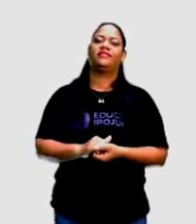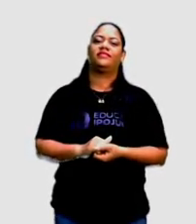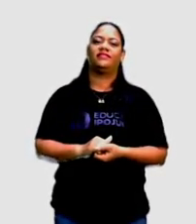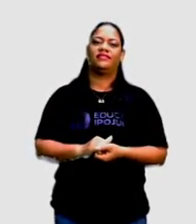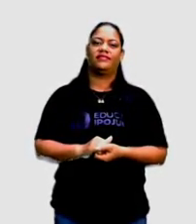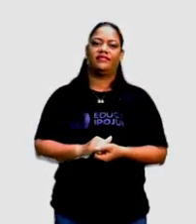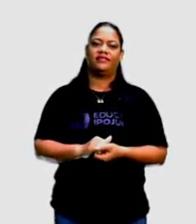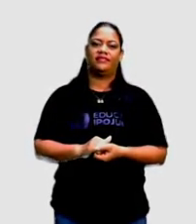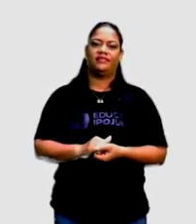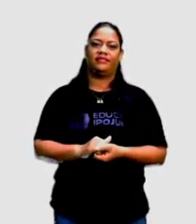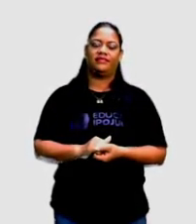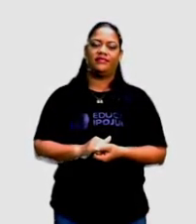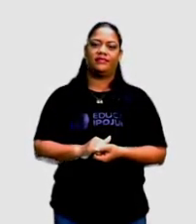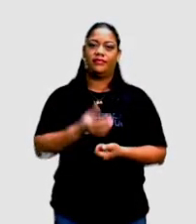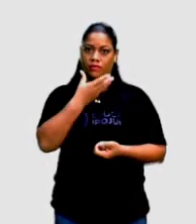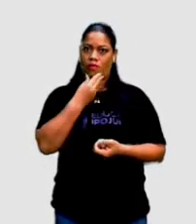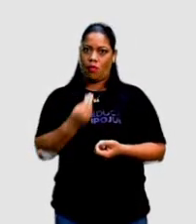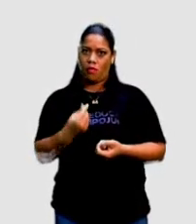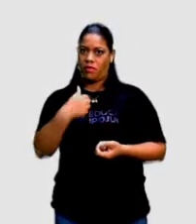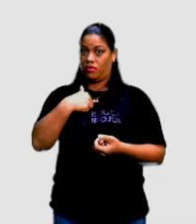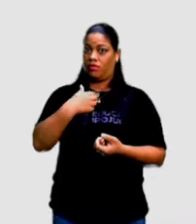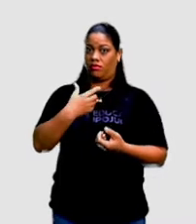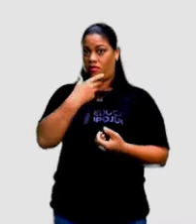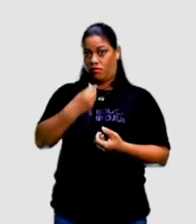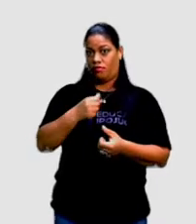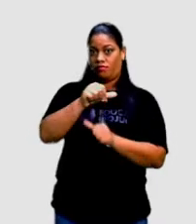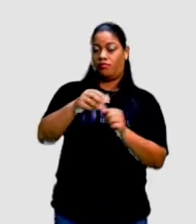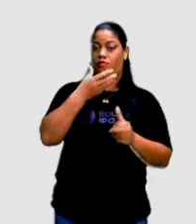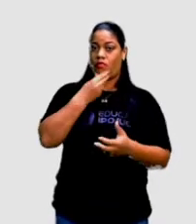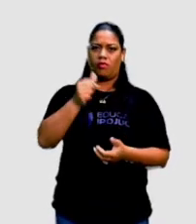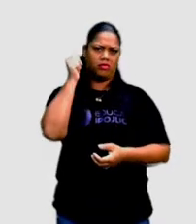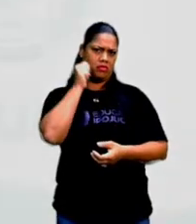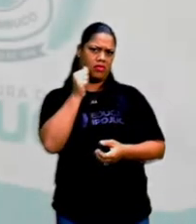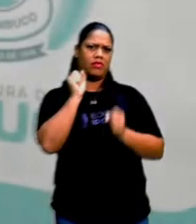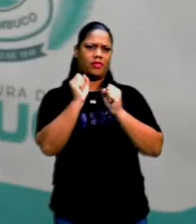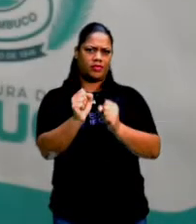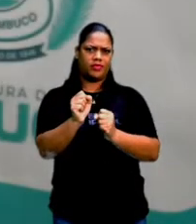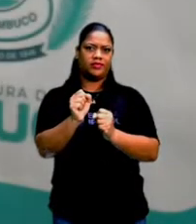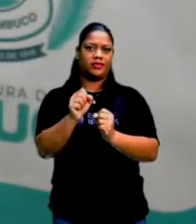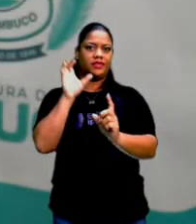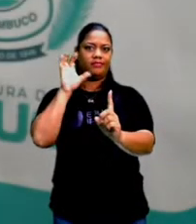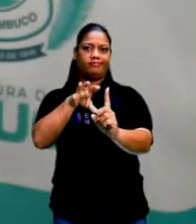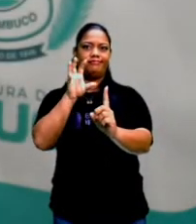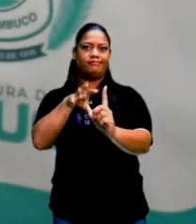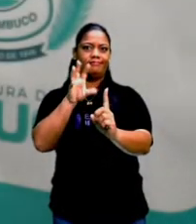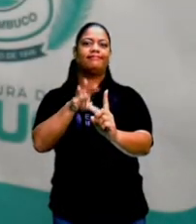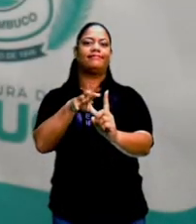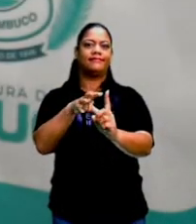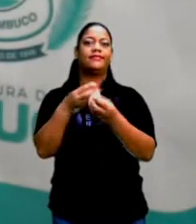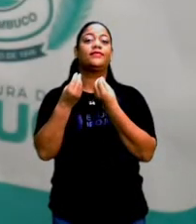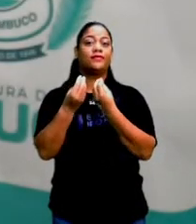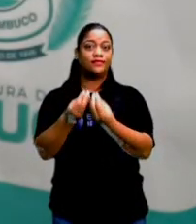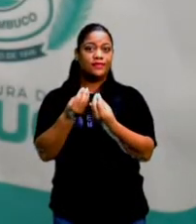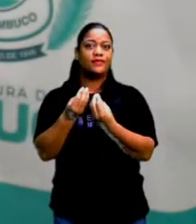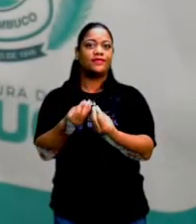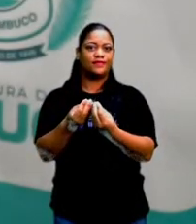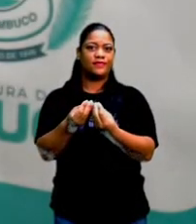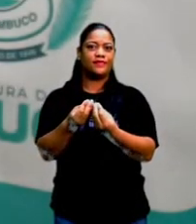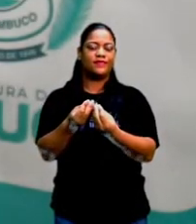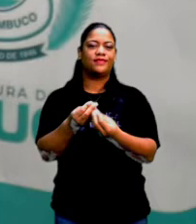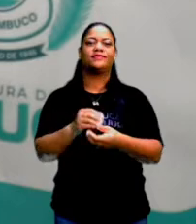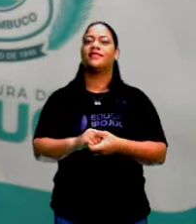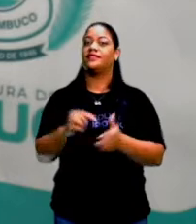fosse um homem ou se eu fosse uma mulher, poderia influenciar na forma como eu iria pontuar essa frase. Vejam